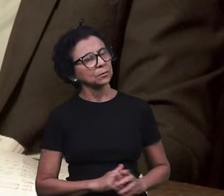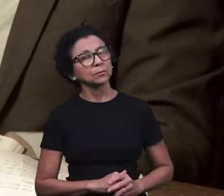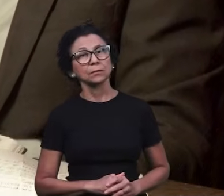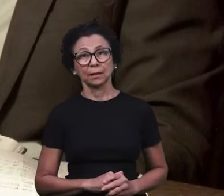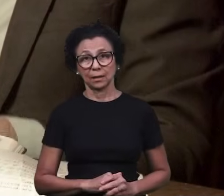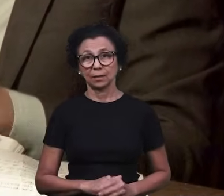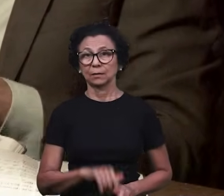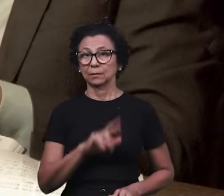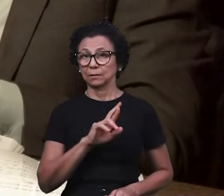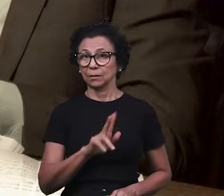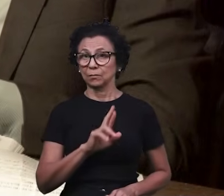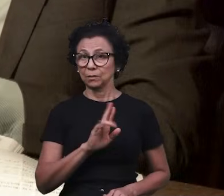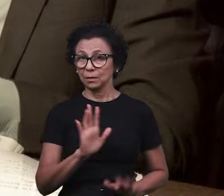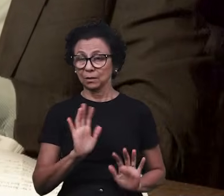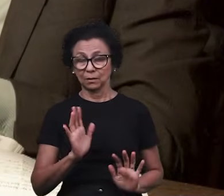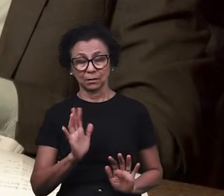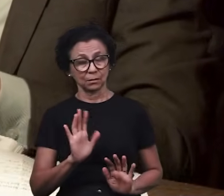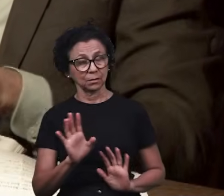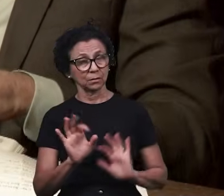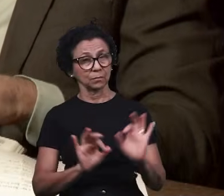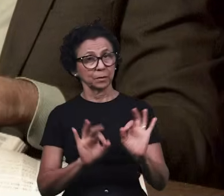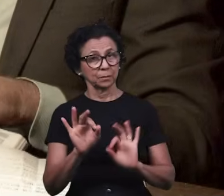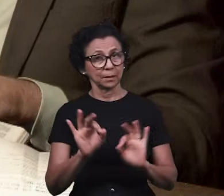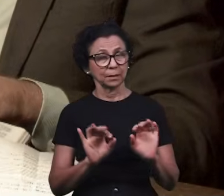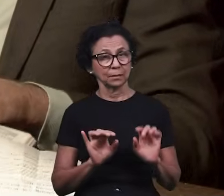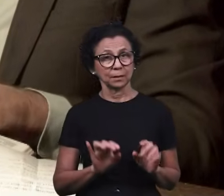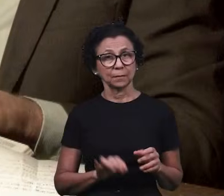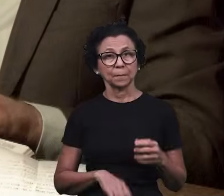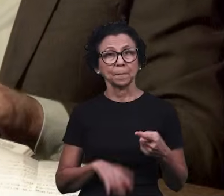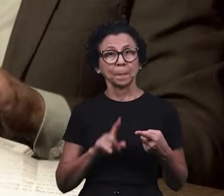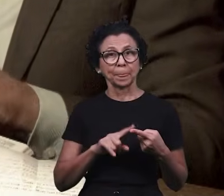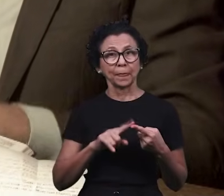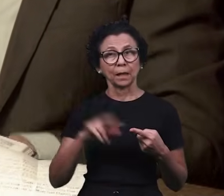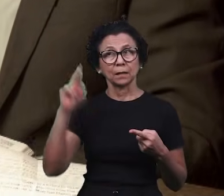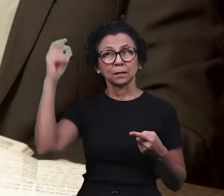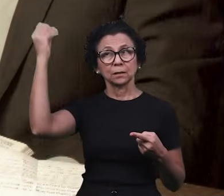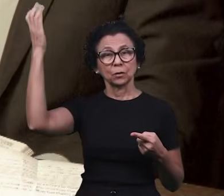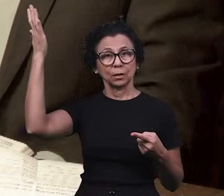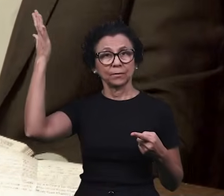aí nós vamos ver que essa preparação, a primeira coisa, ela foi revelada por Deus.